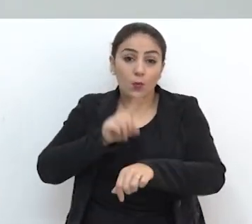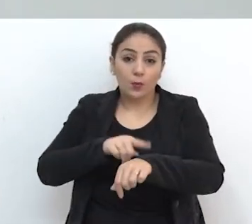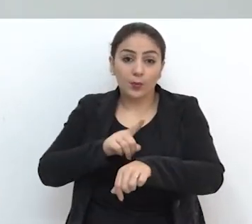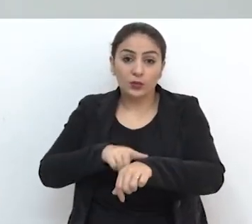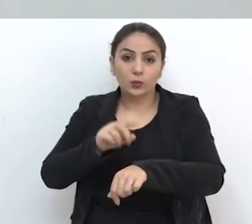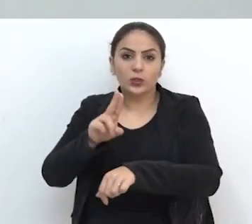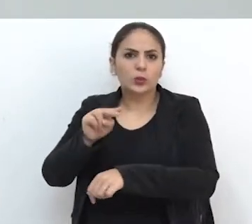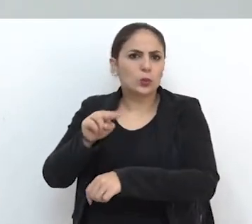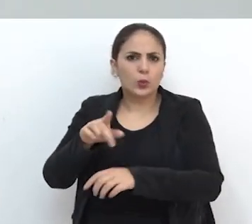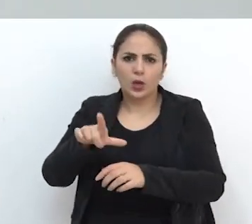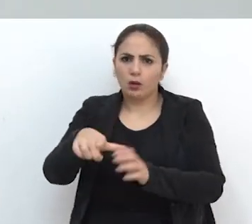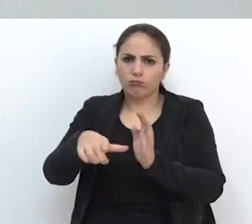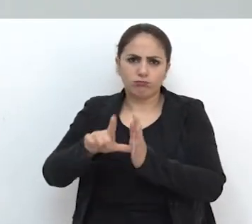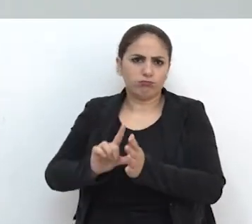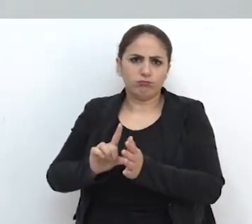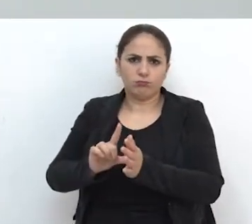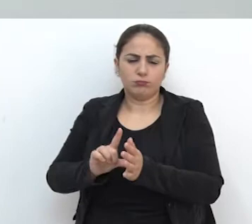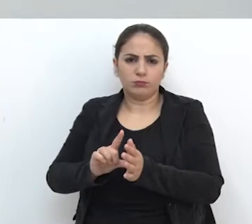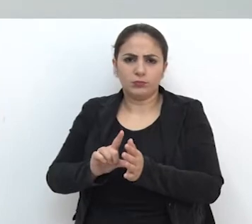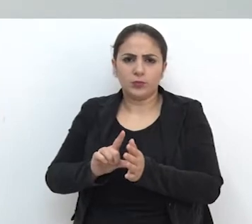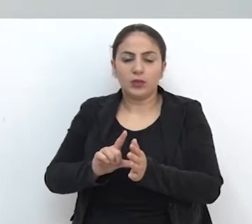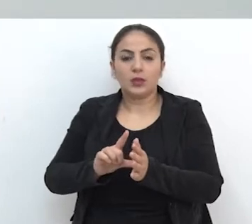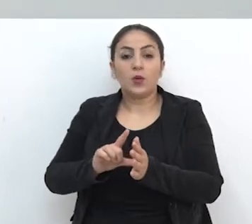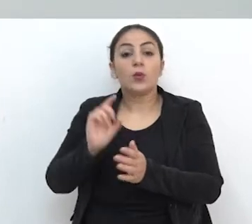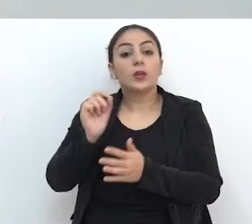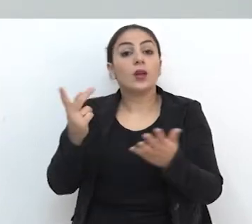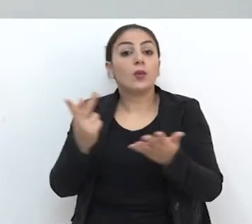nunca chegamos antes.